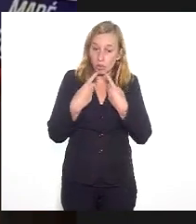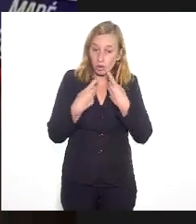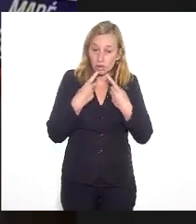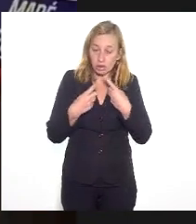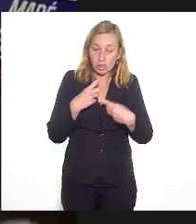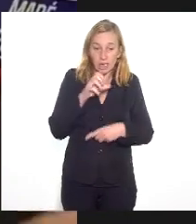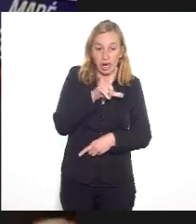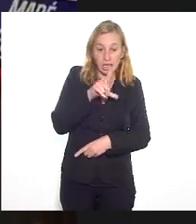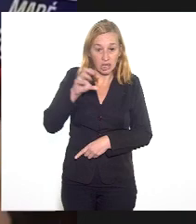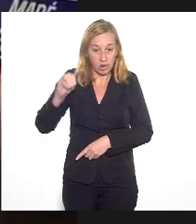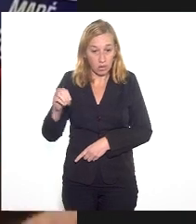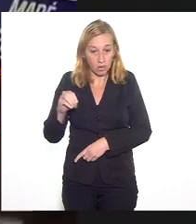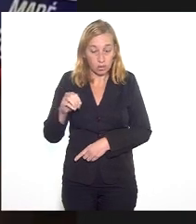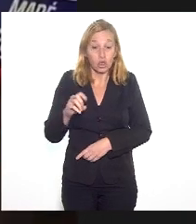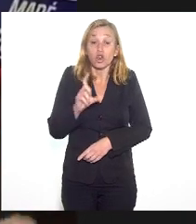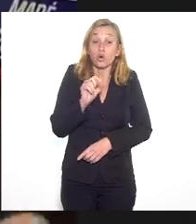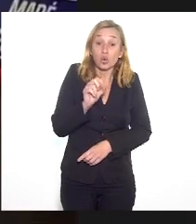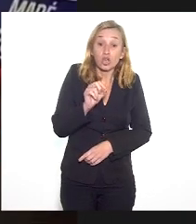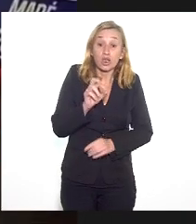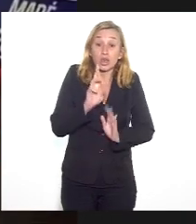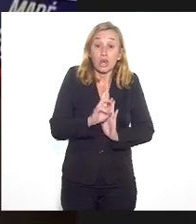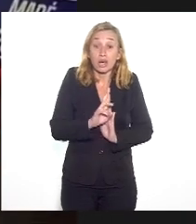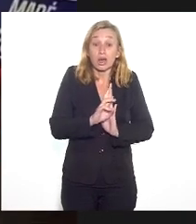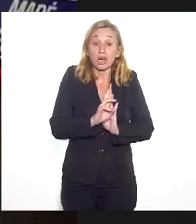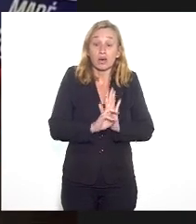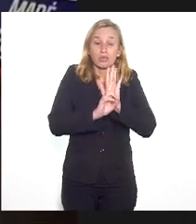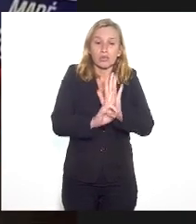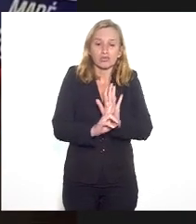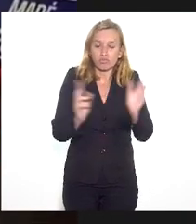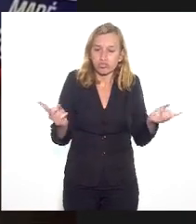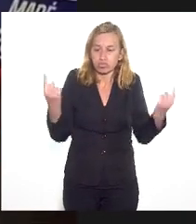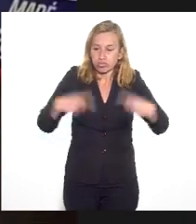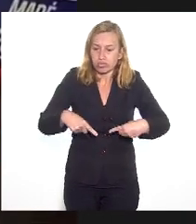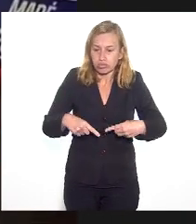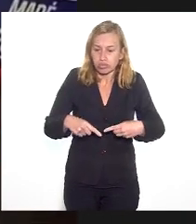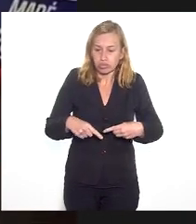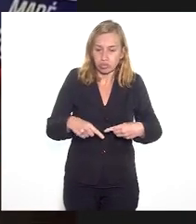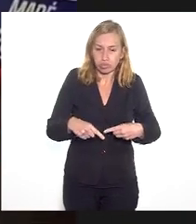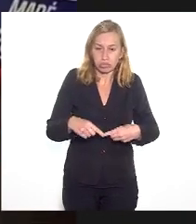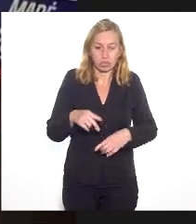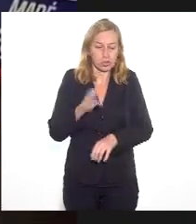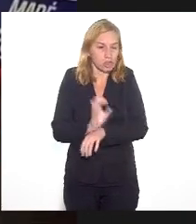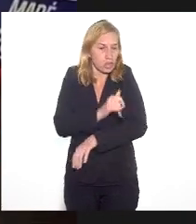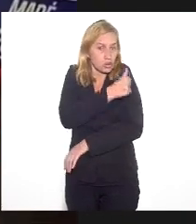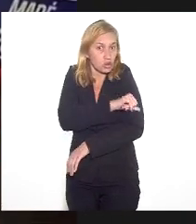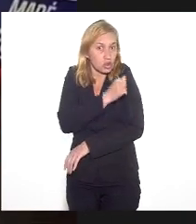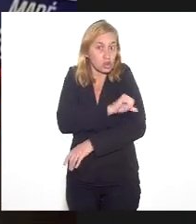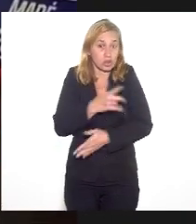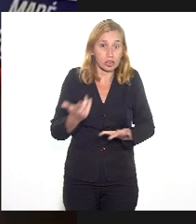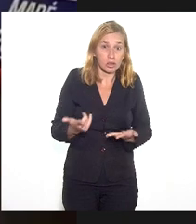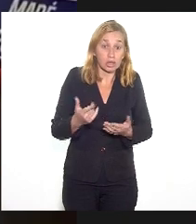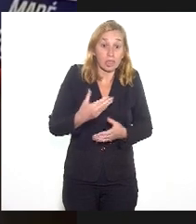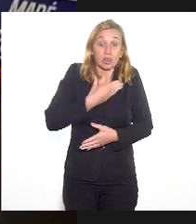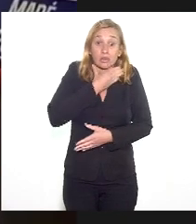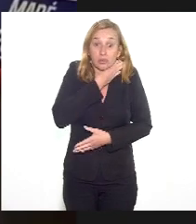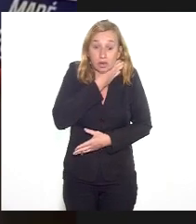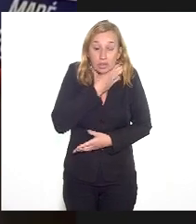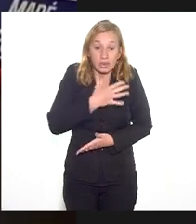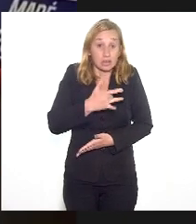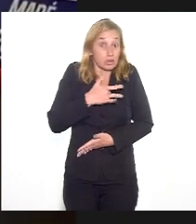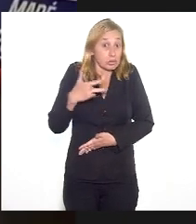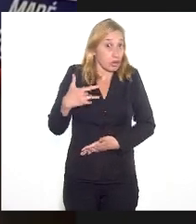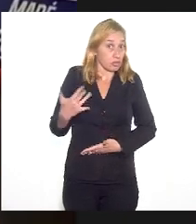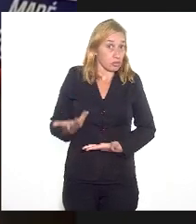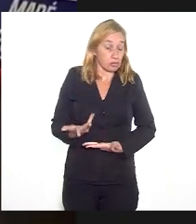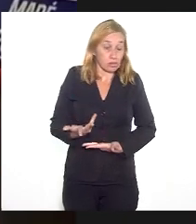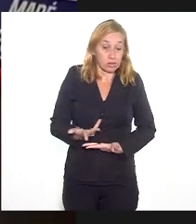LDO e o que representa os desafios colocados no Estado do Rio de Janeiro diante de uma crise sanitária